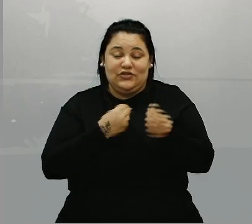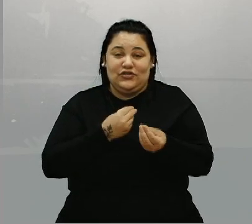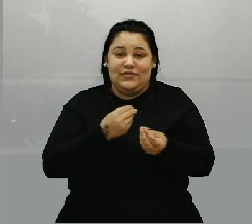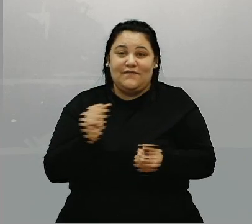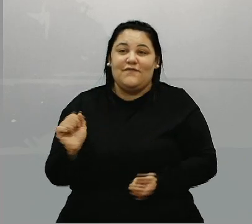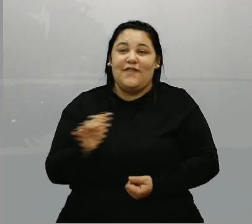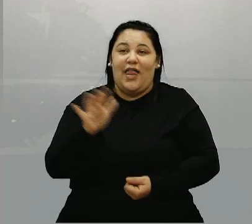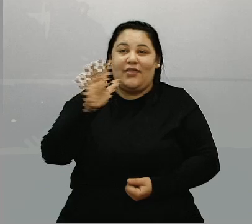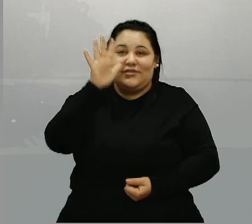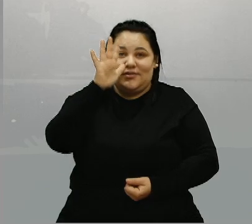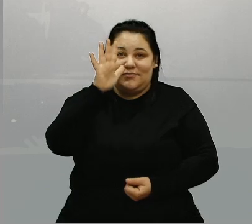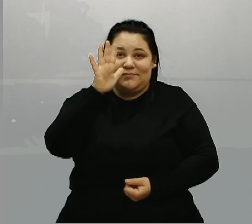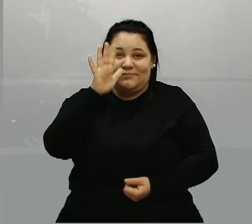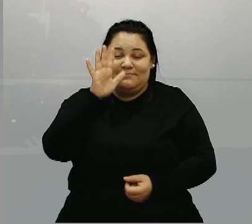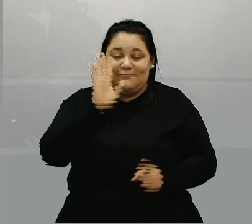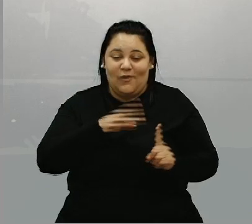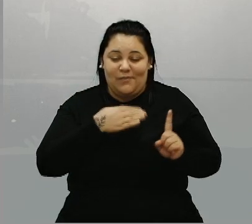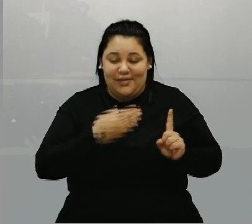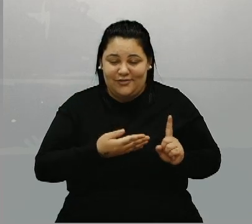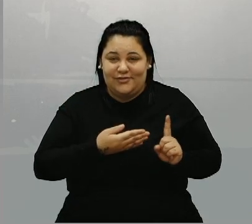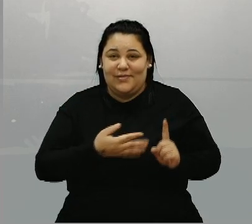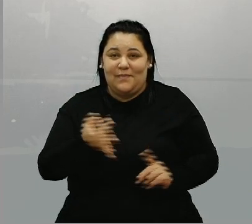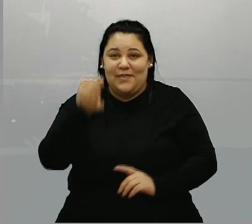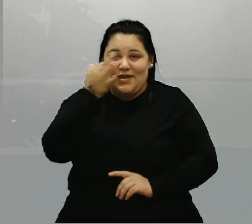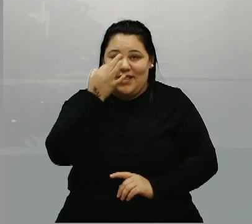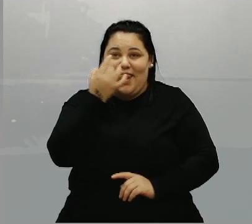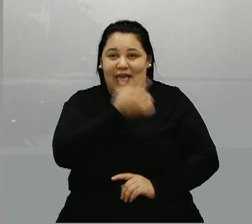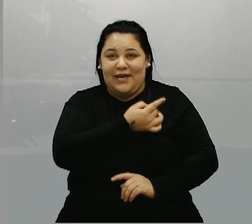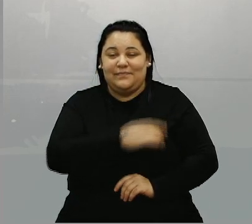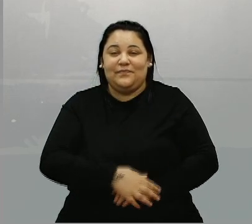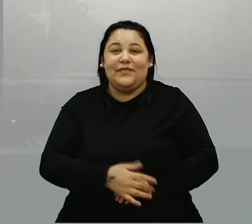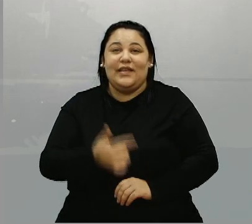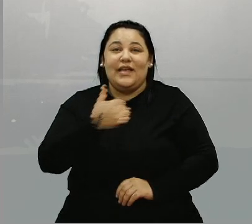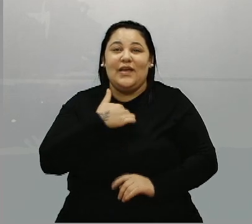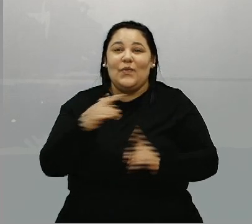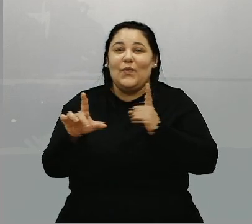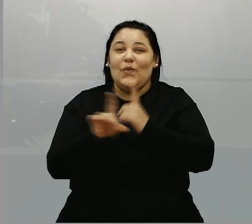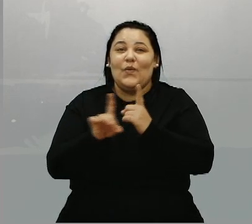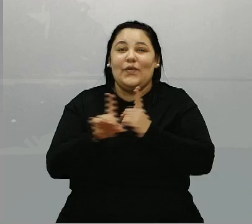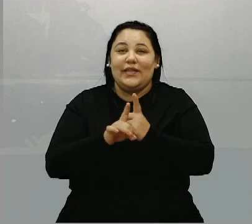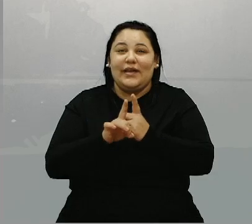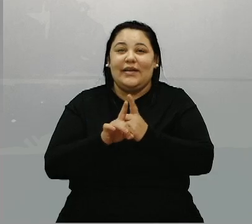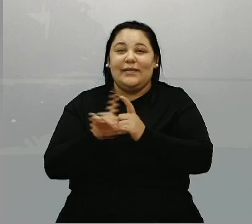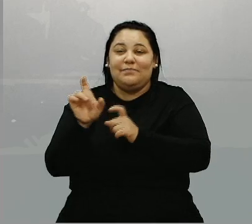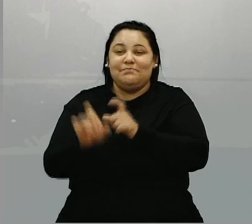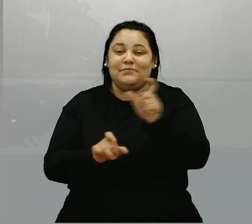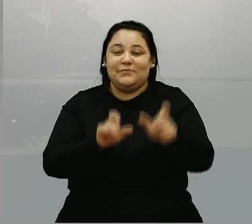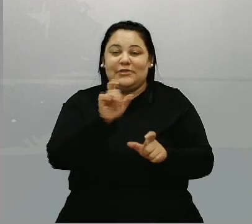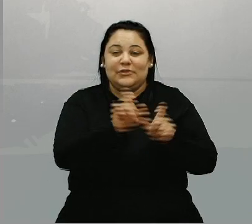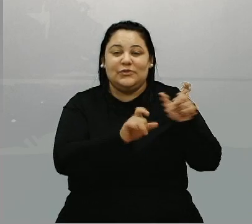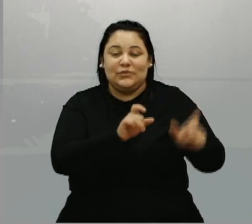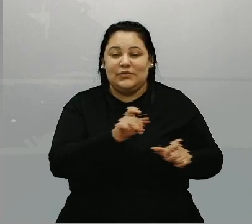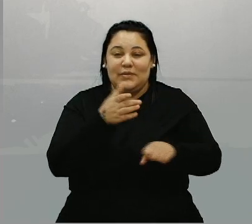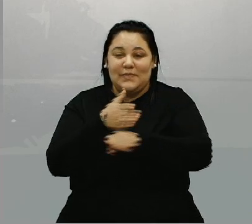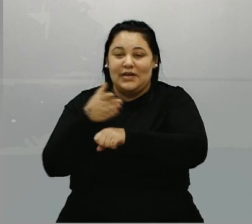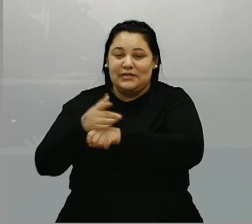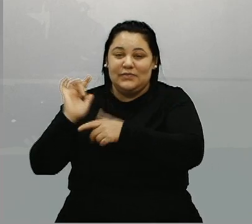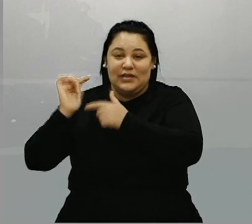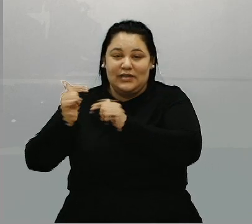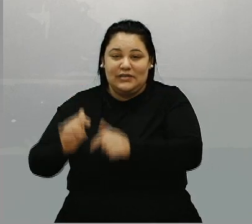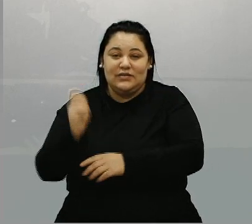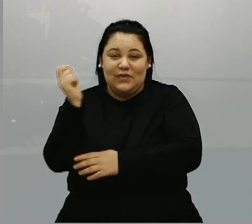e lisonjeado por estar lá. Encontrei tradicionalistas conhecidos da região,